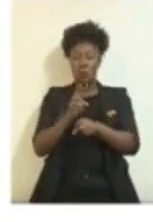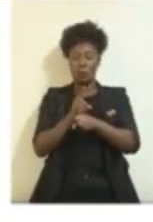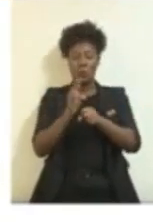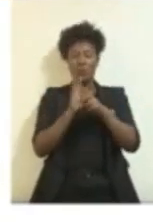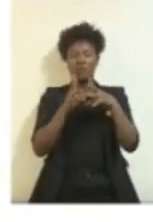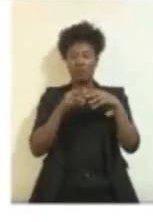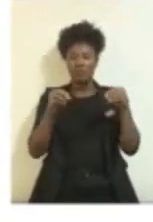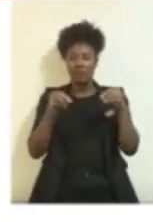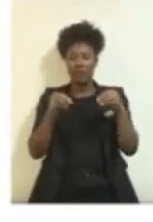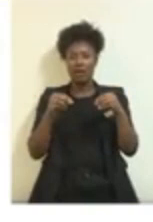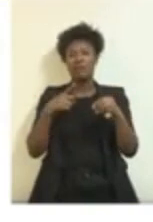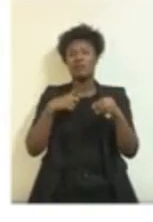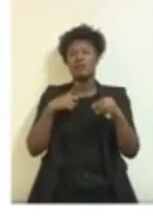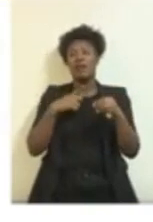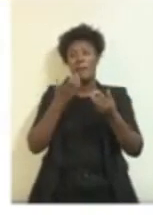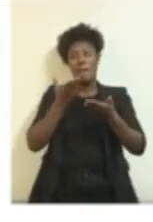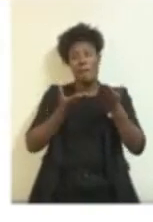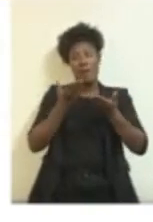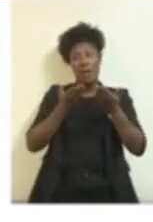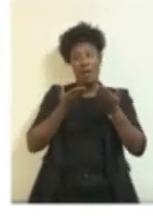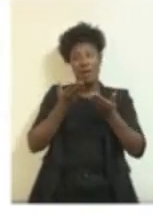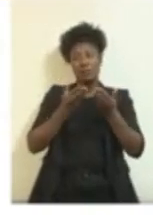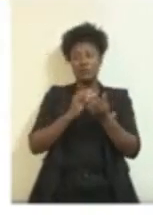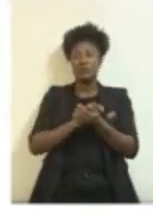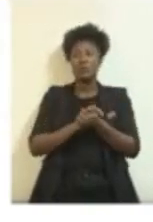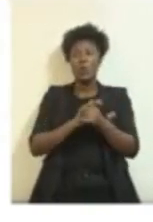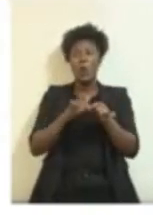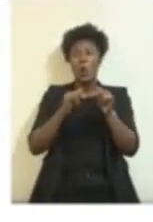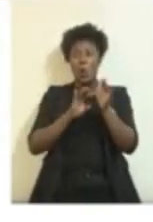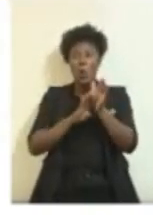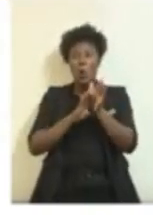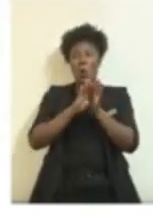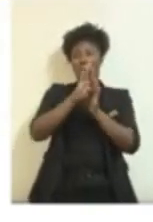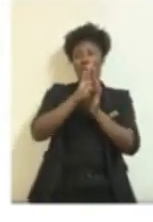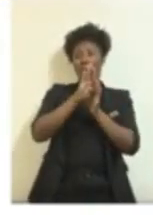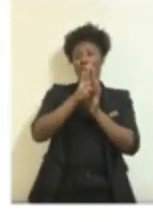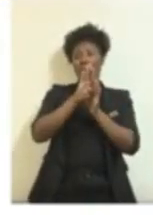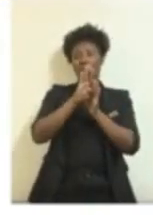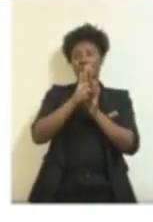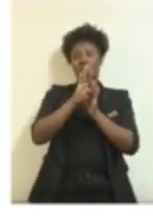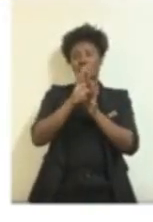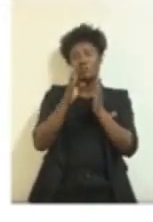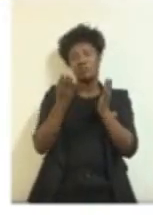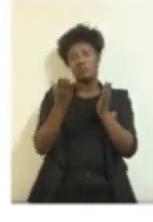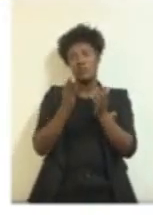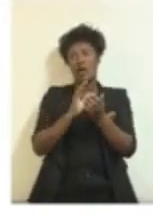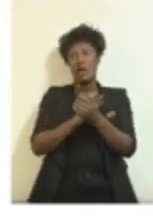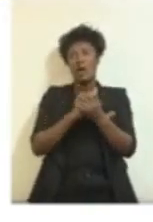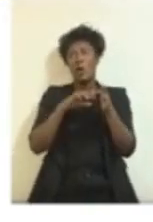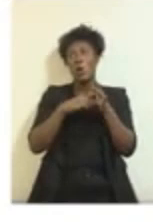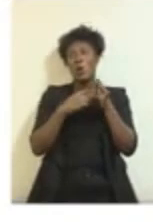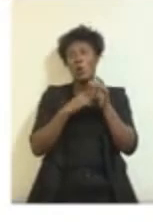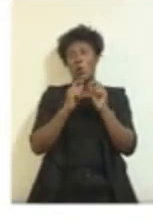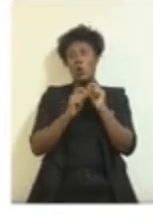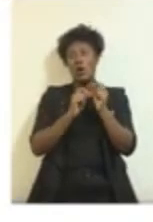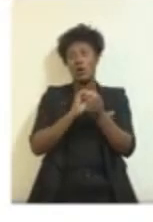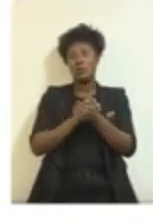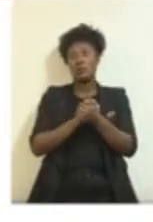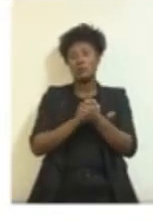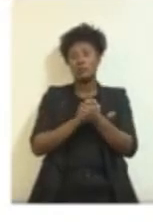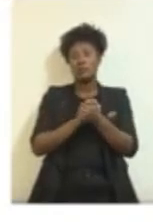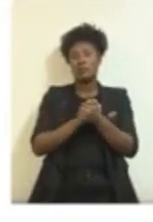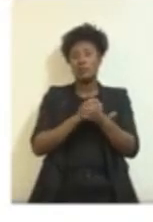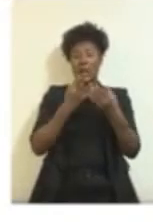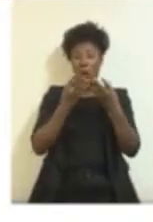Médio, low and high, né? Então alto, intensidade média alto, ou seja, muitos